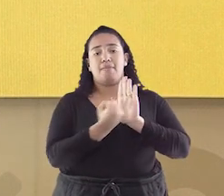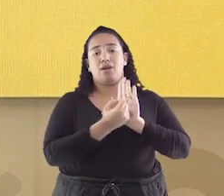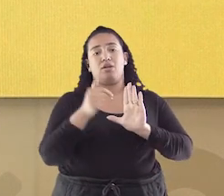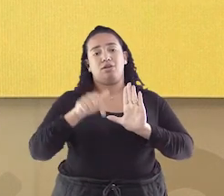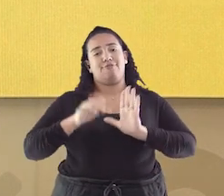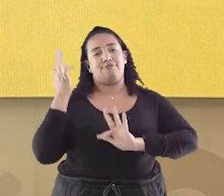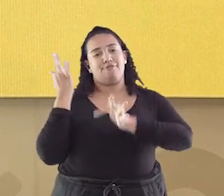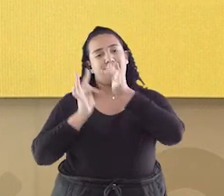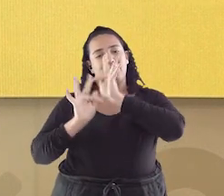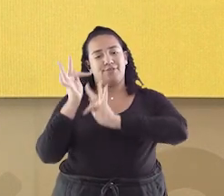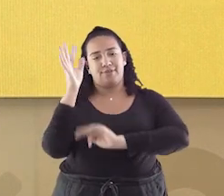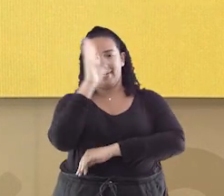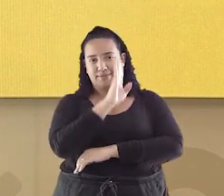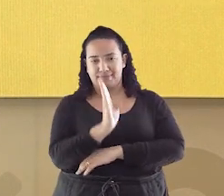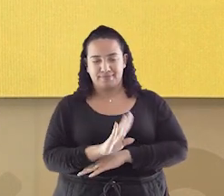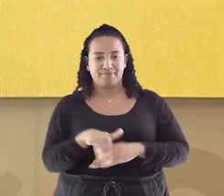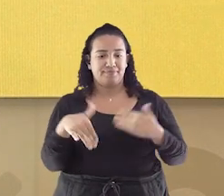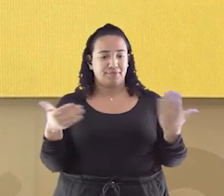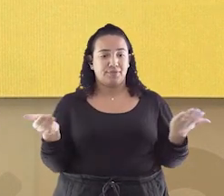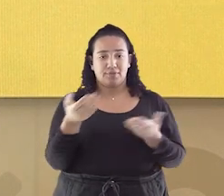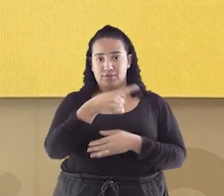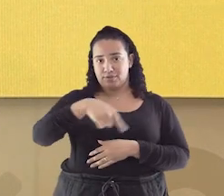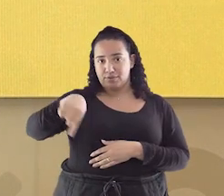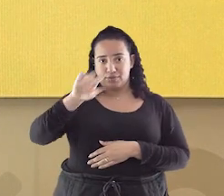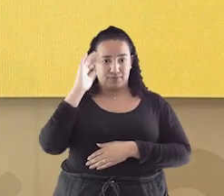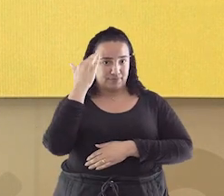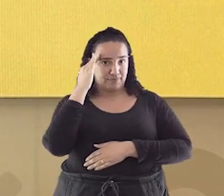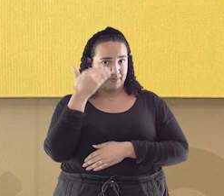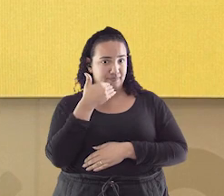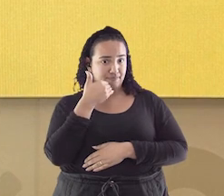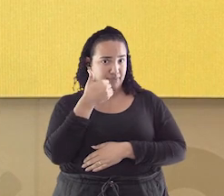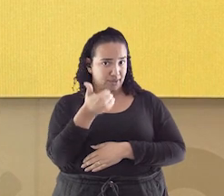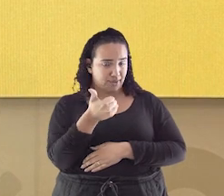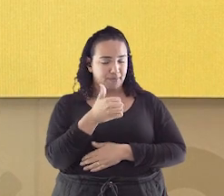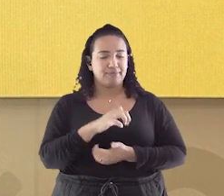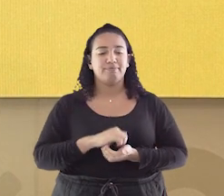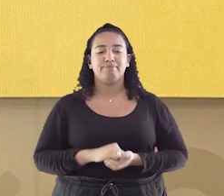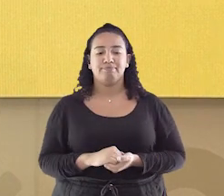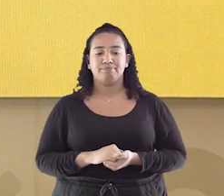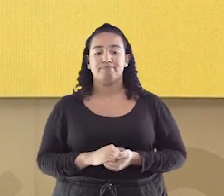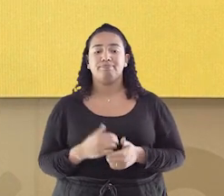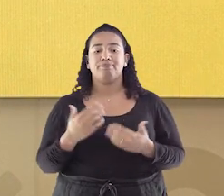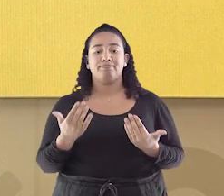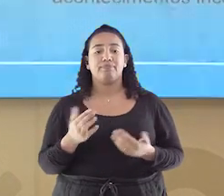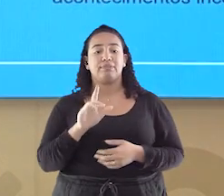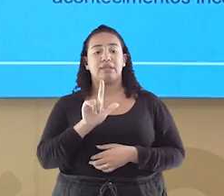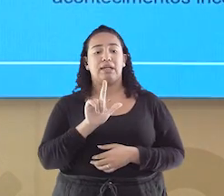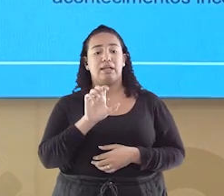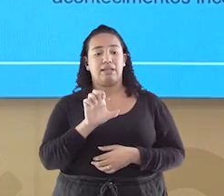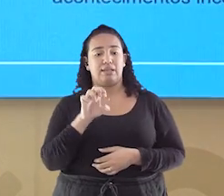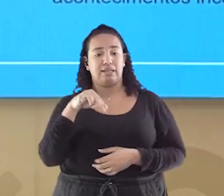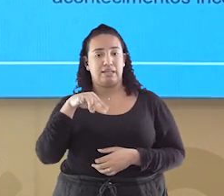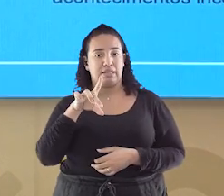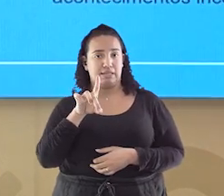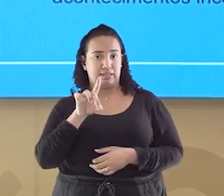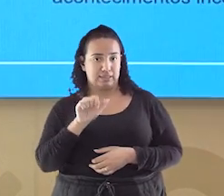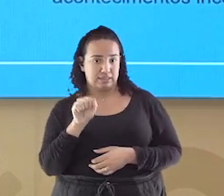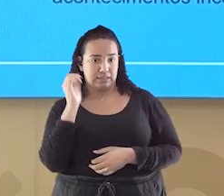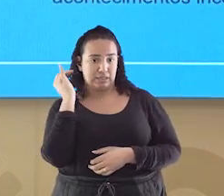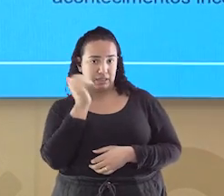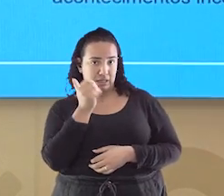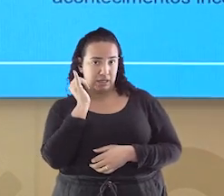do nosso folclore brasileiro. Vamos entender melhor o que são as lendas? Lendas são